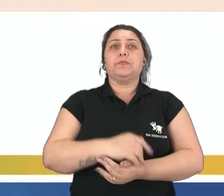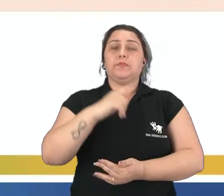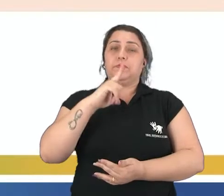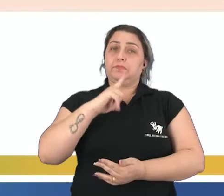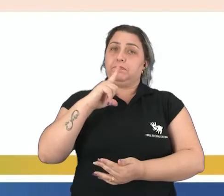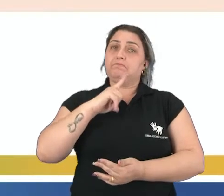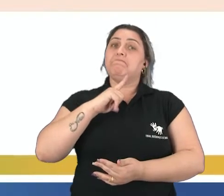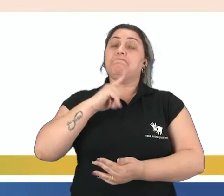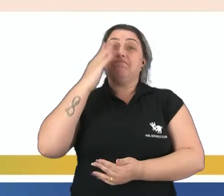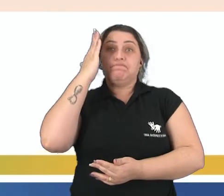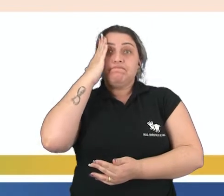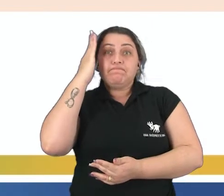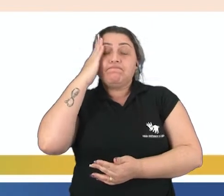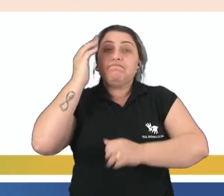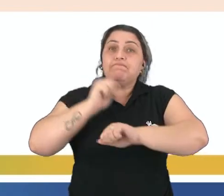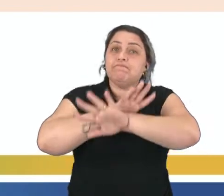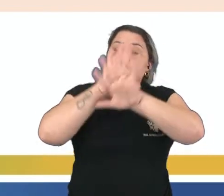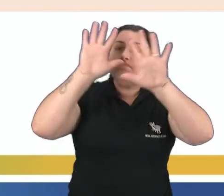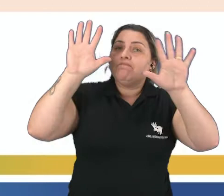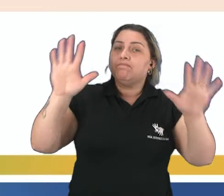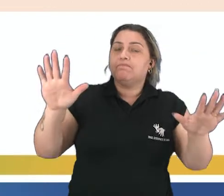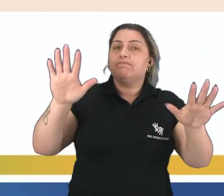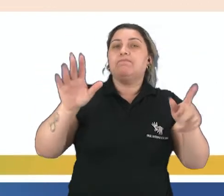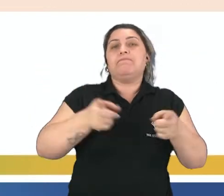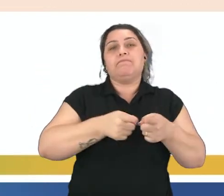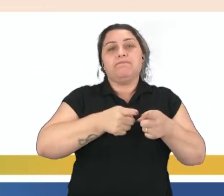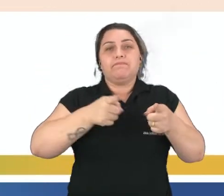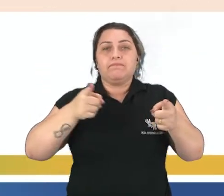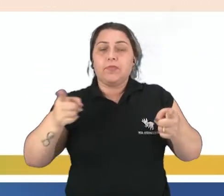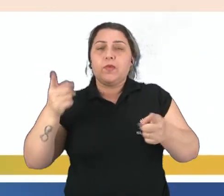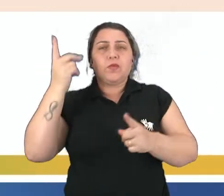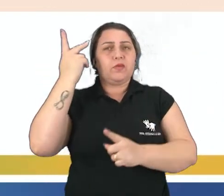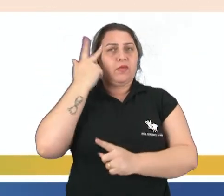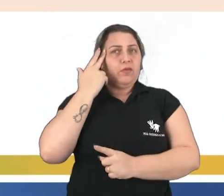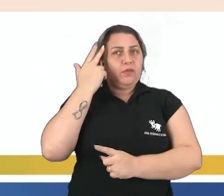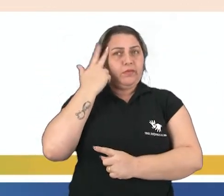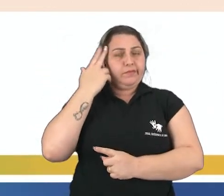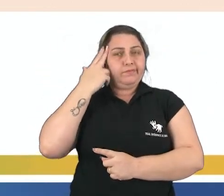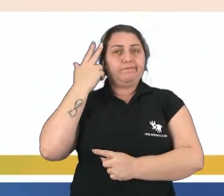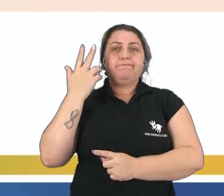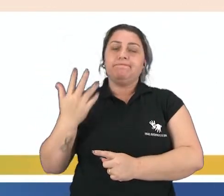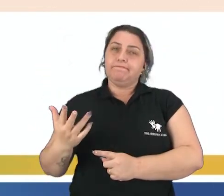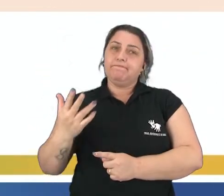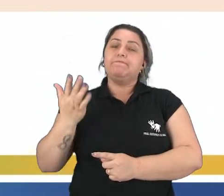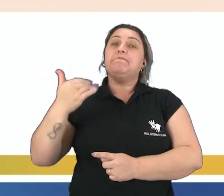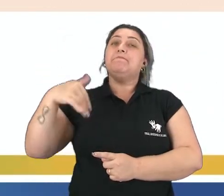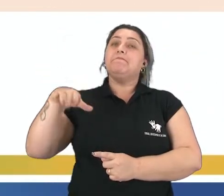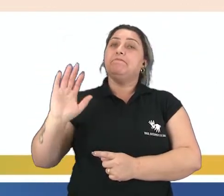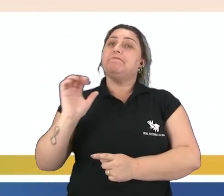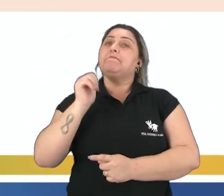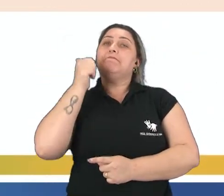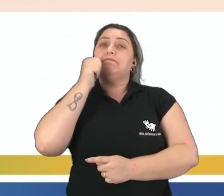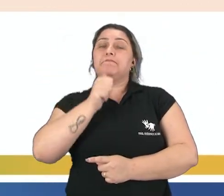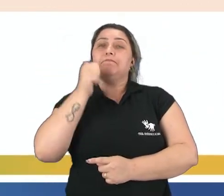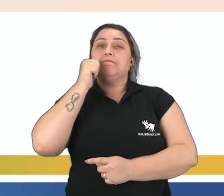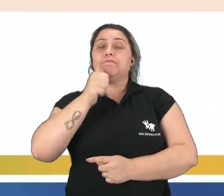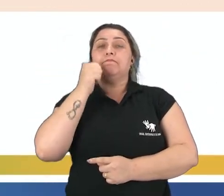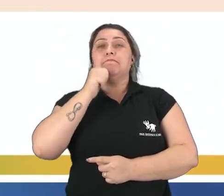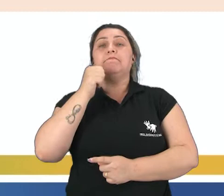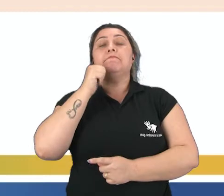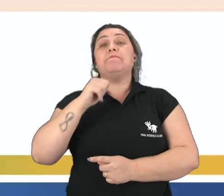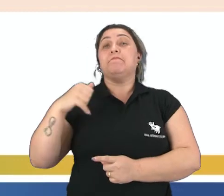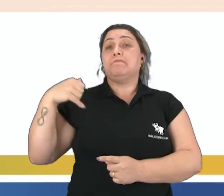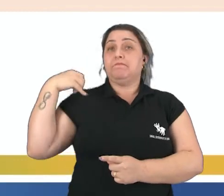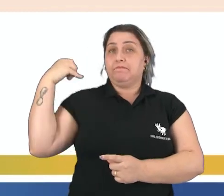que deixar bem entendido que é um processo totalmente natural e pelo qual a maioria das mulheres em idade